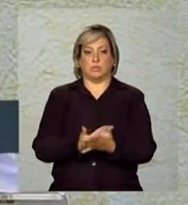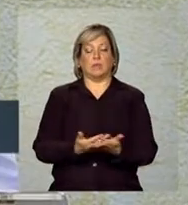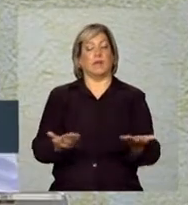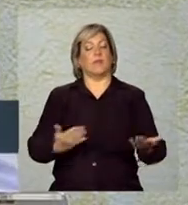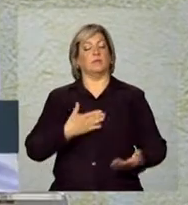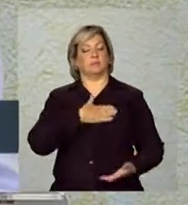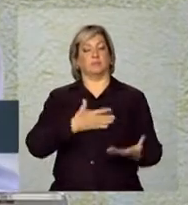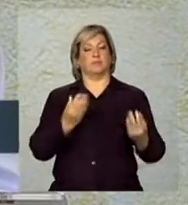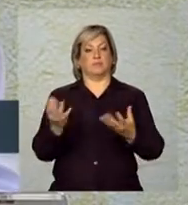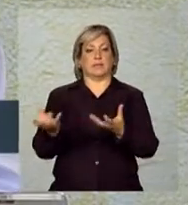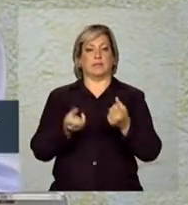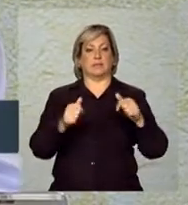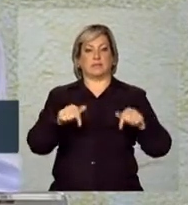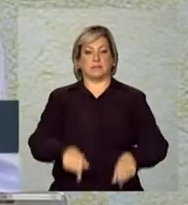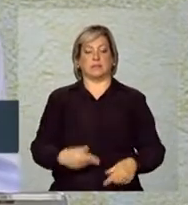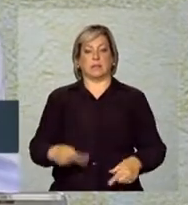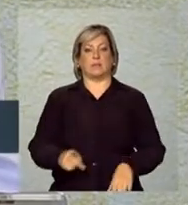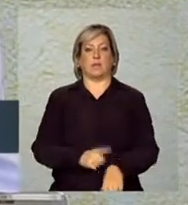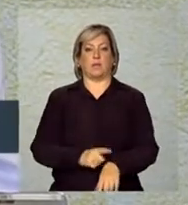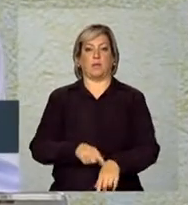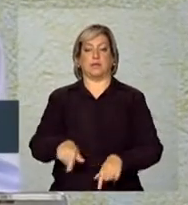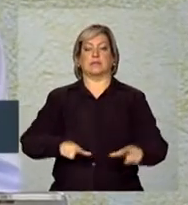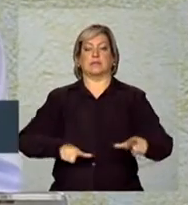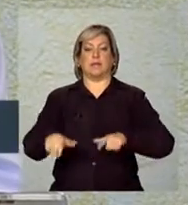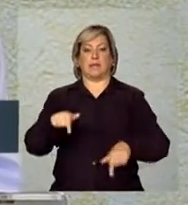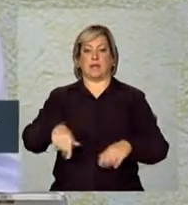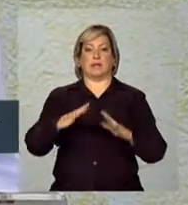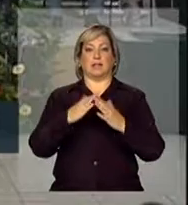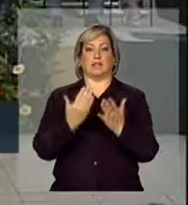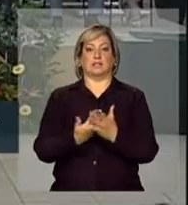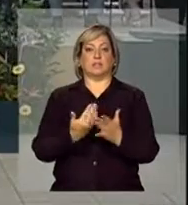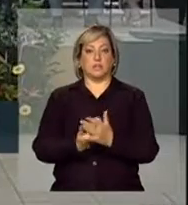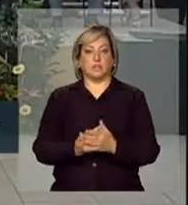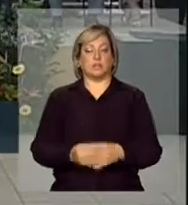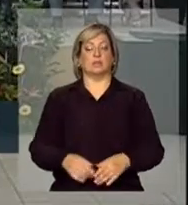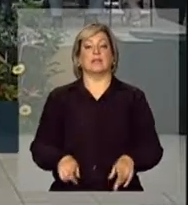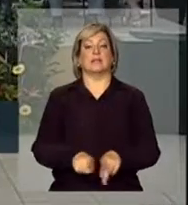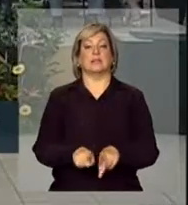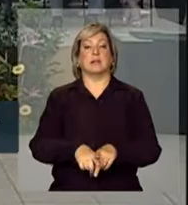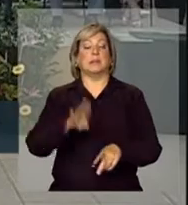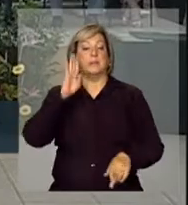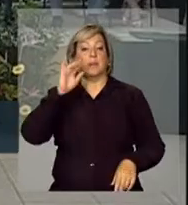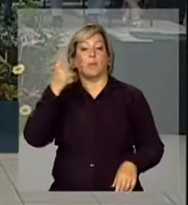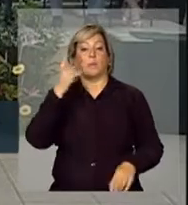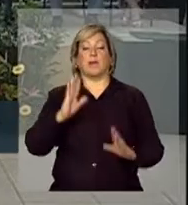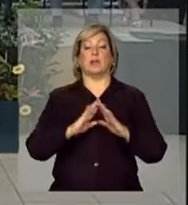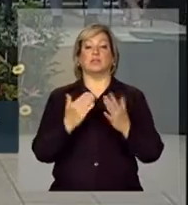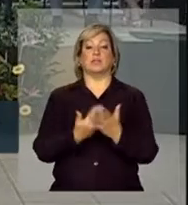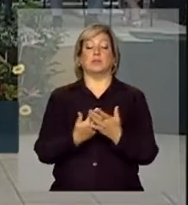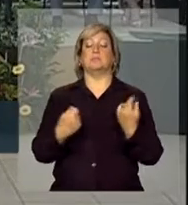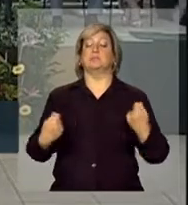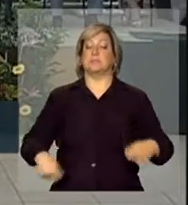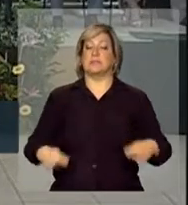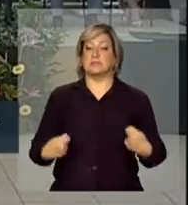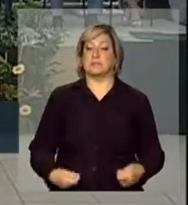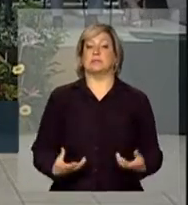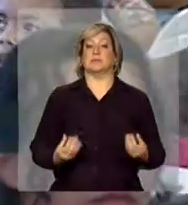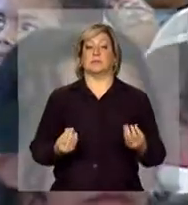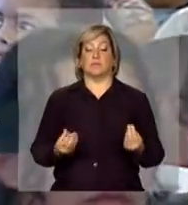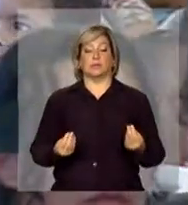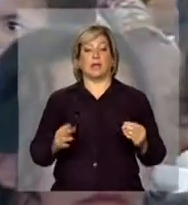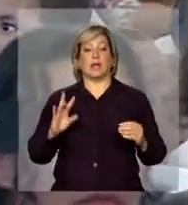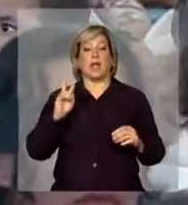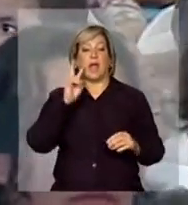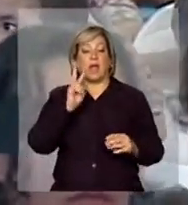recebendo nesse momento Essa ação aqui nessa escola e sobretudo uma escola que precisa realmente dá atenção